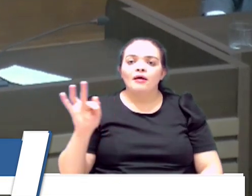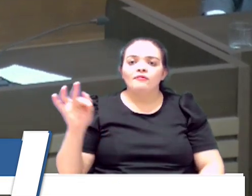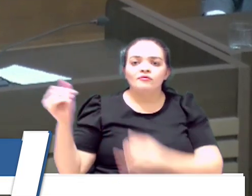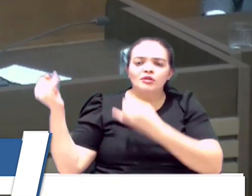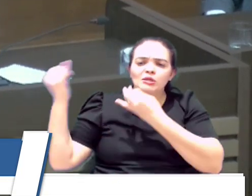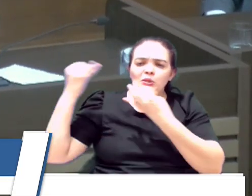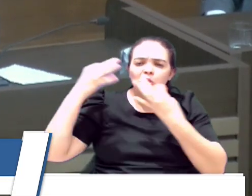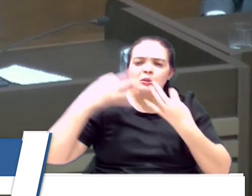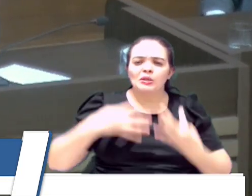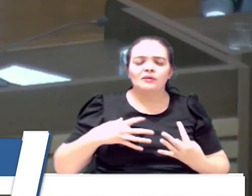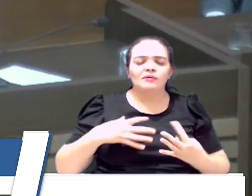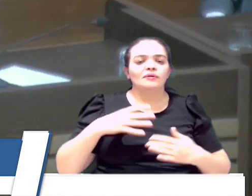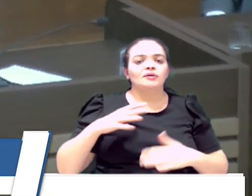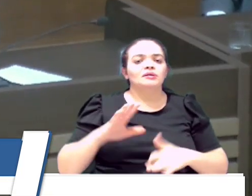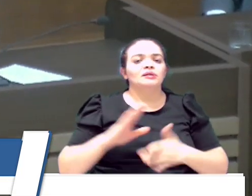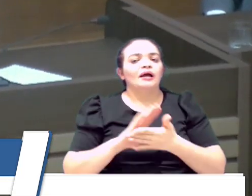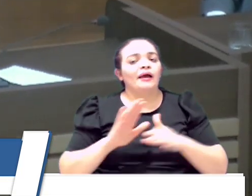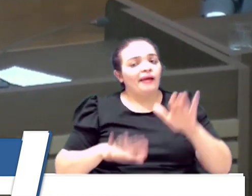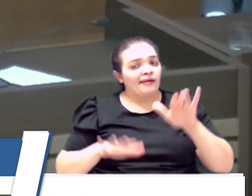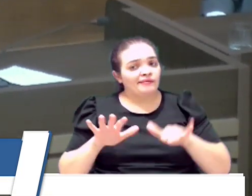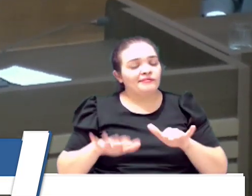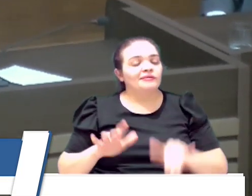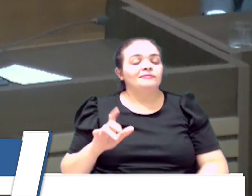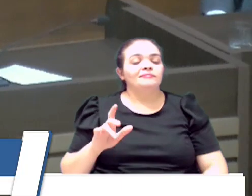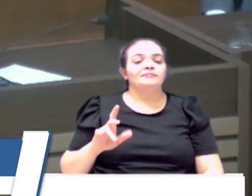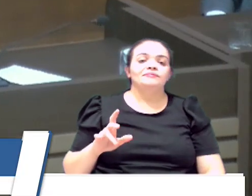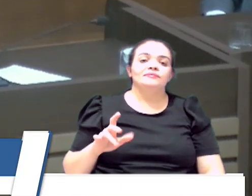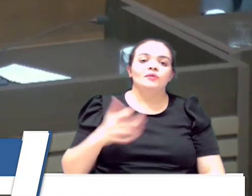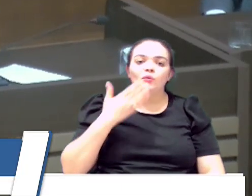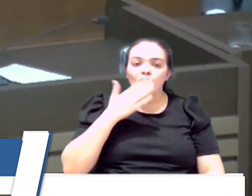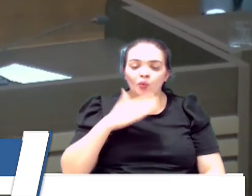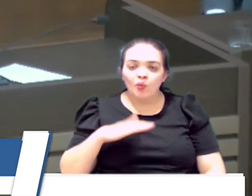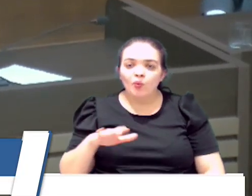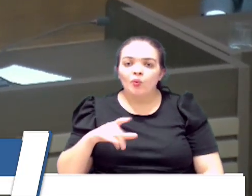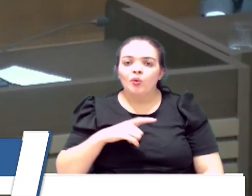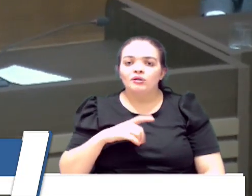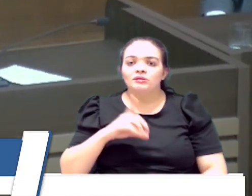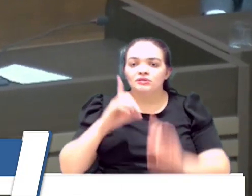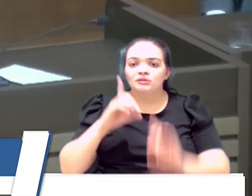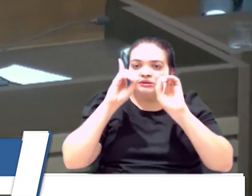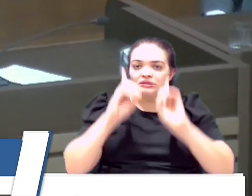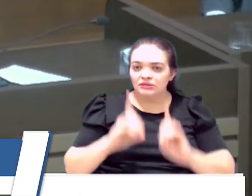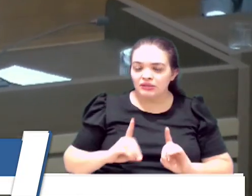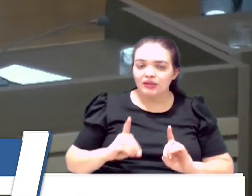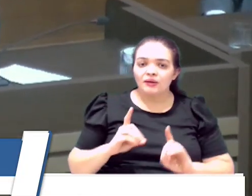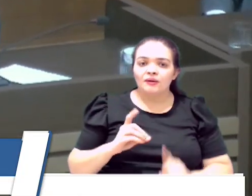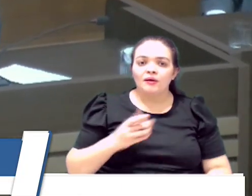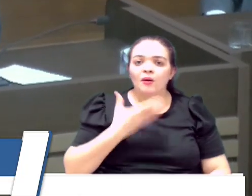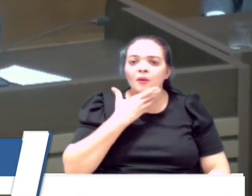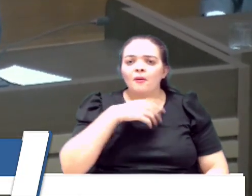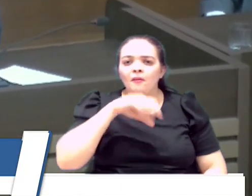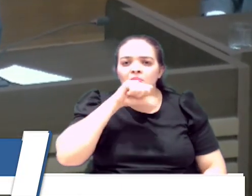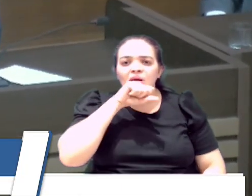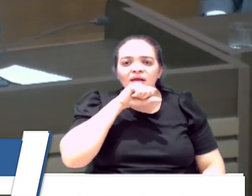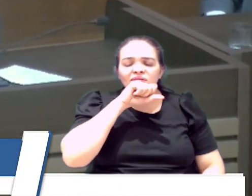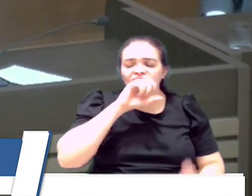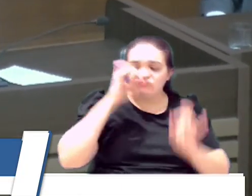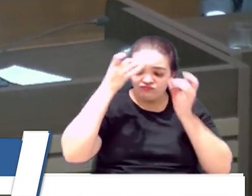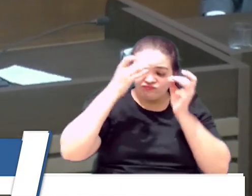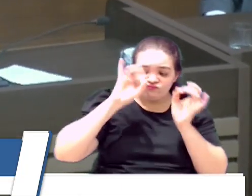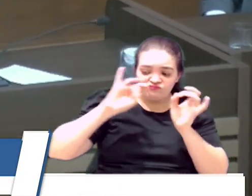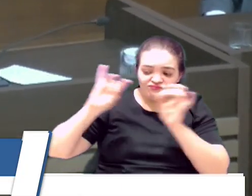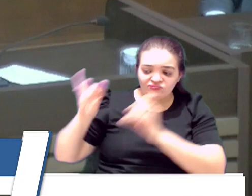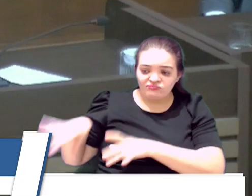que muitas vezes, quando uma criança tem deficiência, o pai é o primeiro que abandona. E